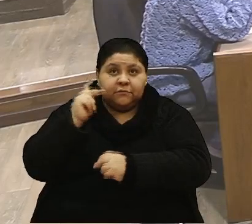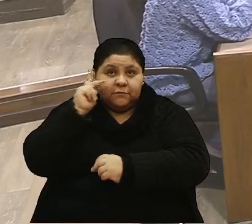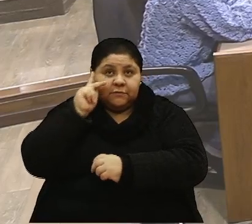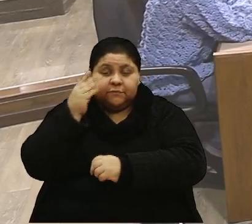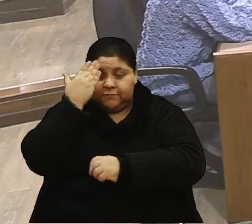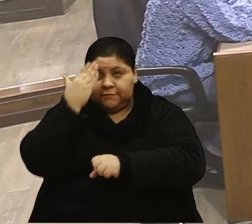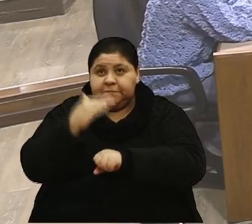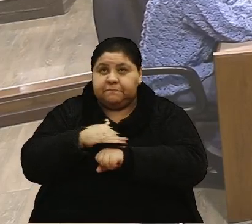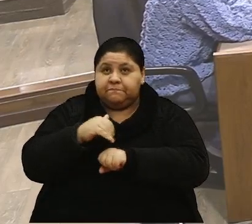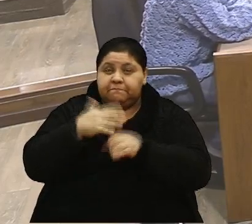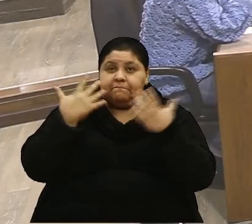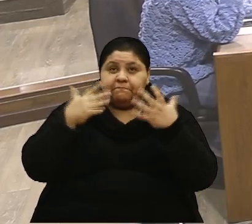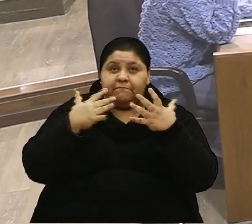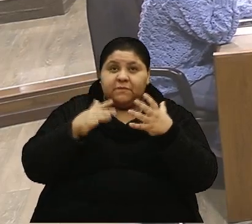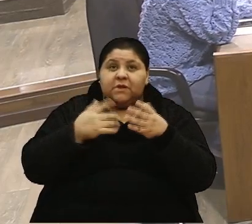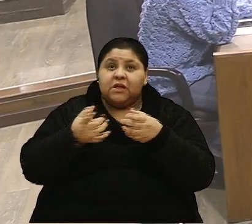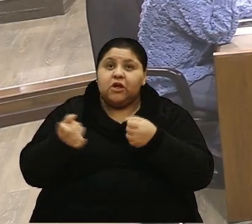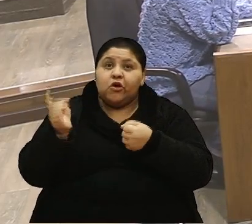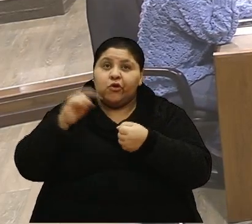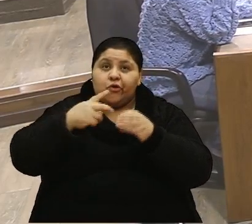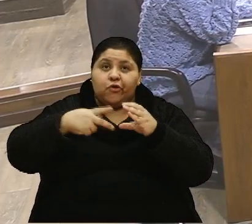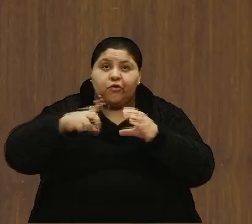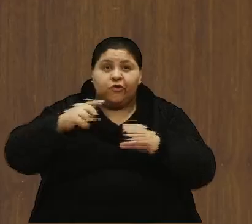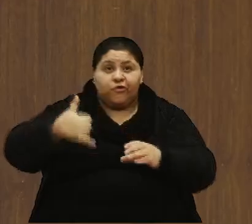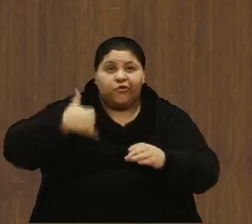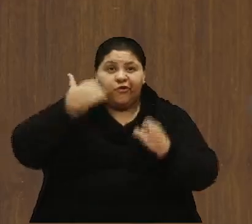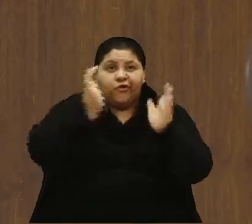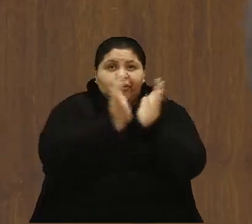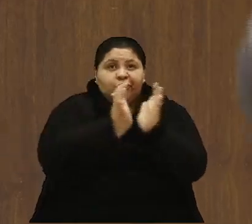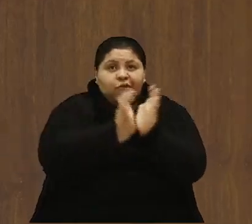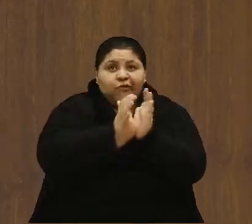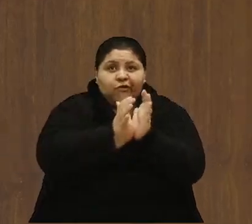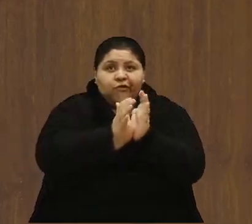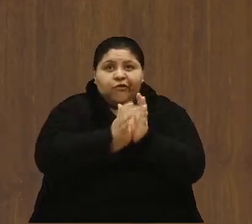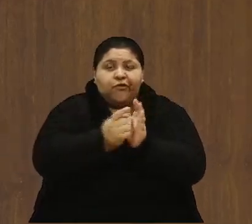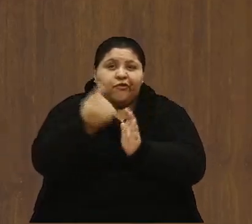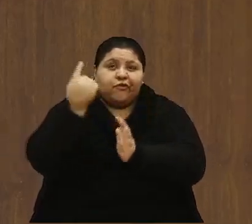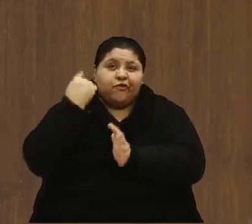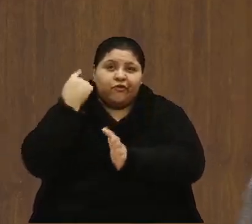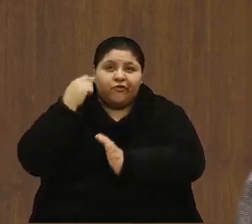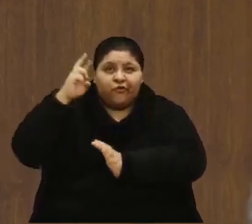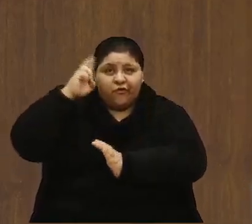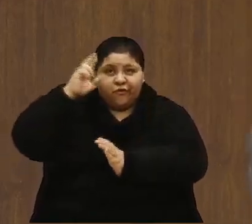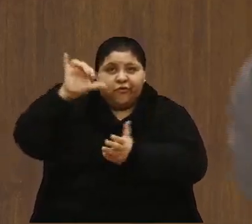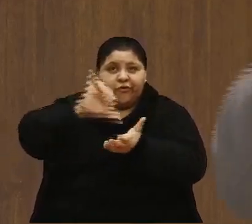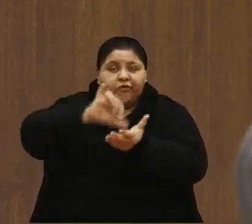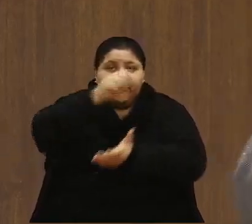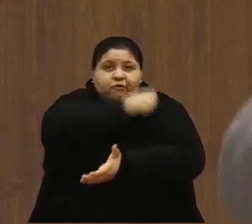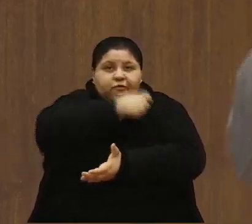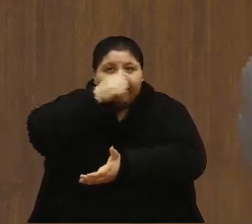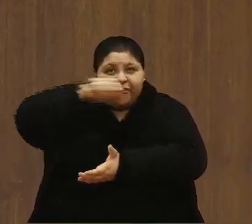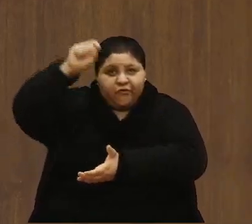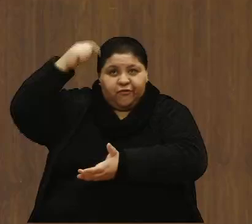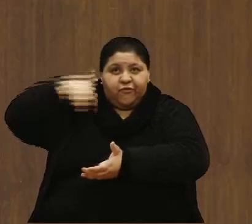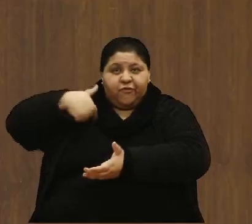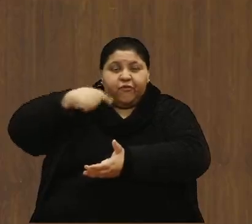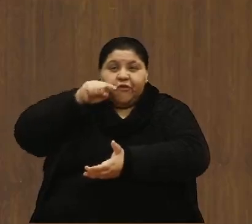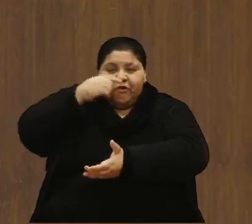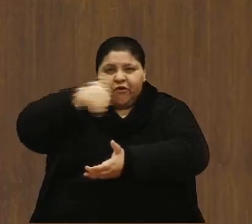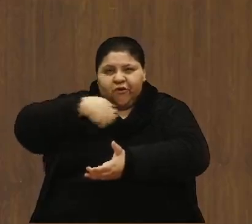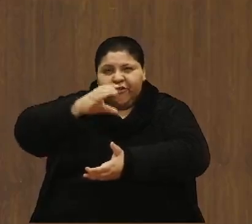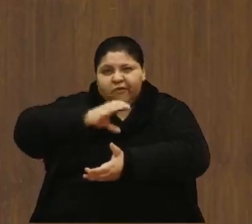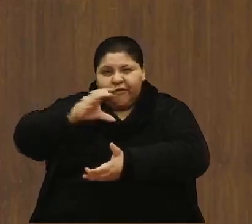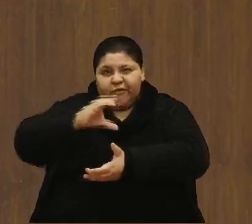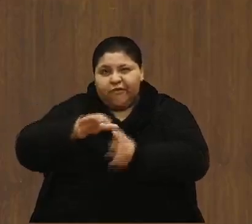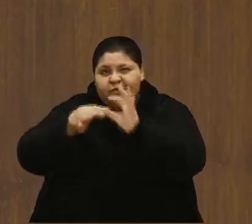gentileza, parabenizar a senhora. Eu volto para a Câmara e tenho orgulho de ser colega da senhora. Nós somos colegas desde a época do Diretório Central de Estudantes da UX. Eu era coordenador em conjuntos